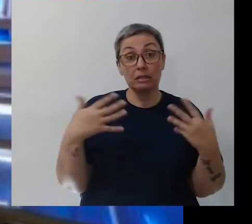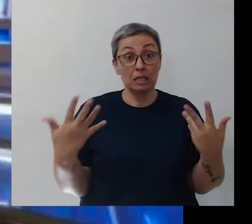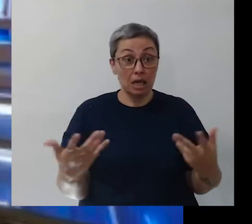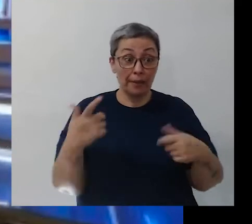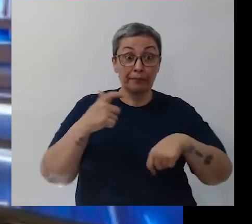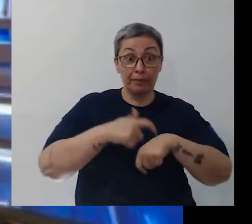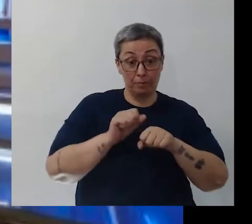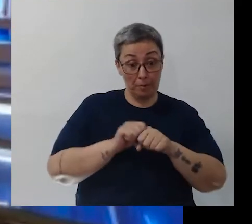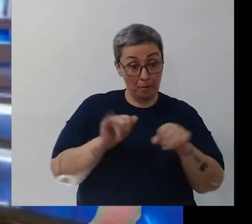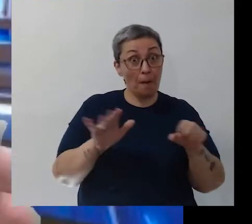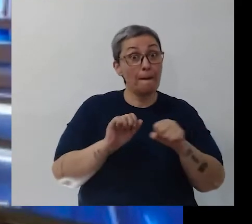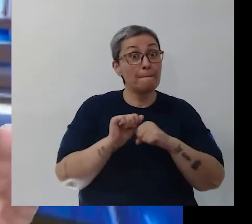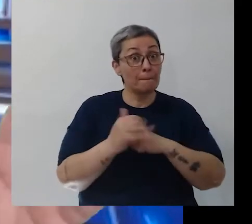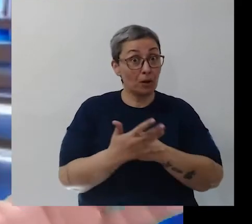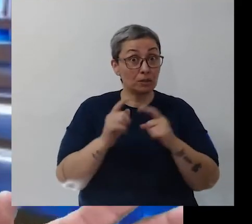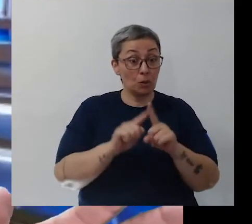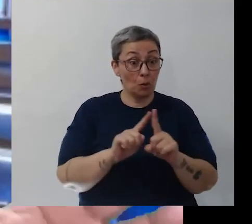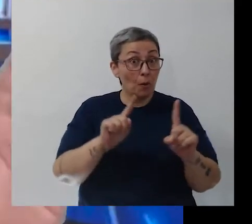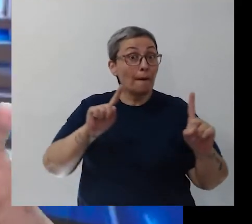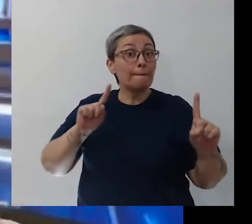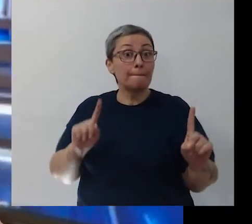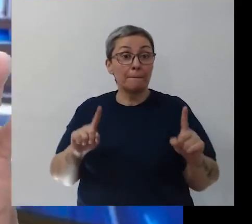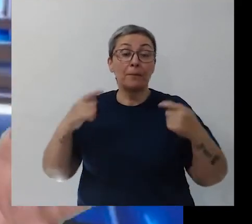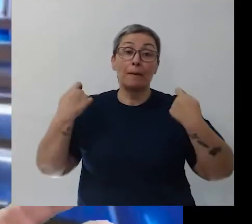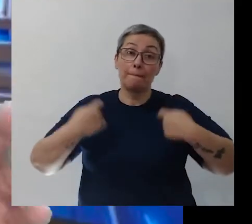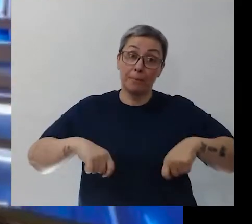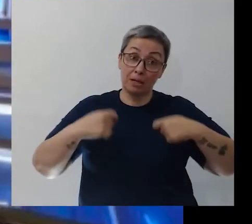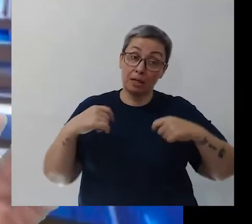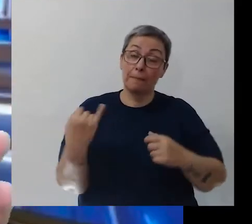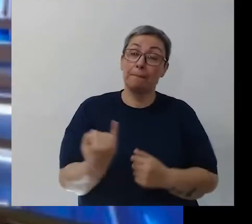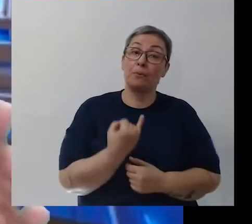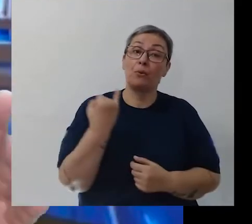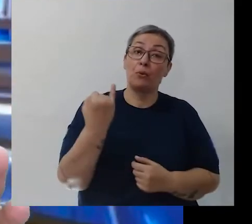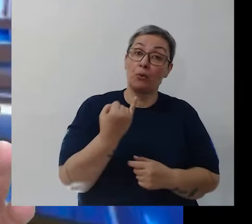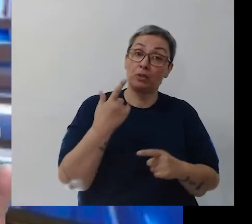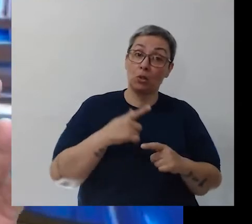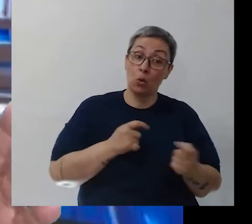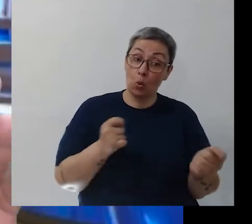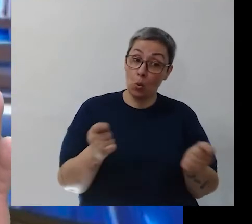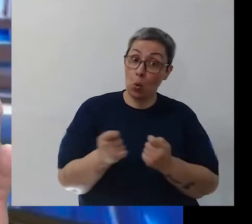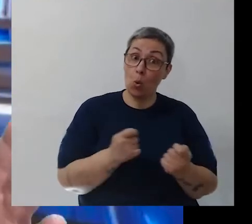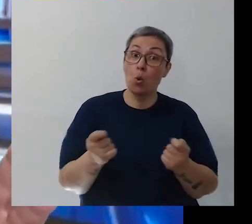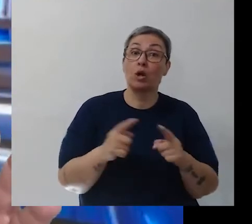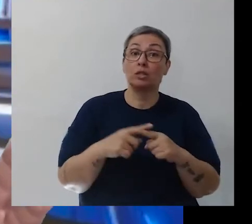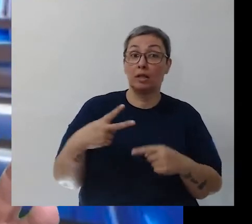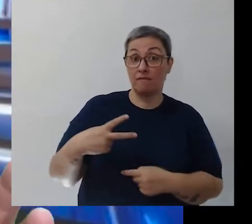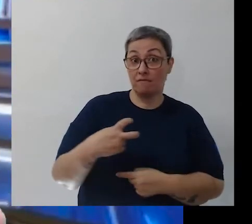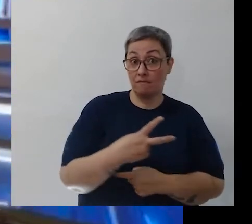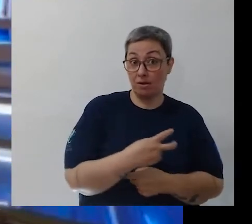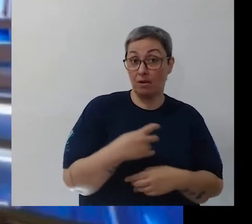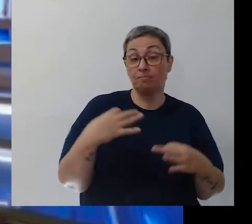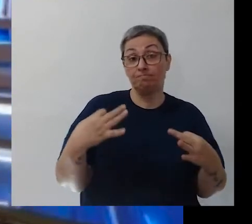tempo de pandemia, na verdade, o distanciamento social é fundamental para o controle do vírus,